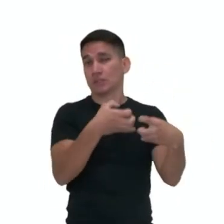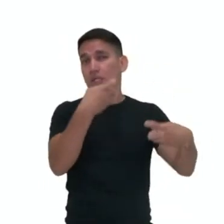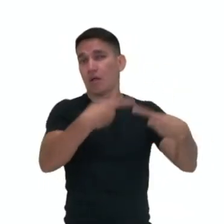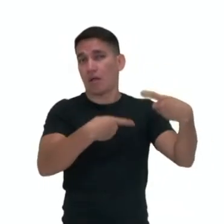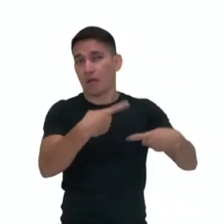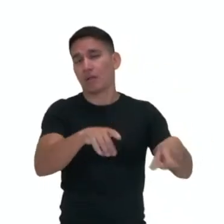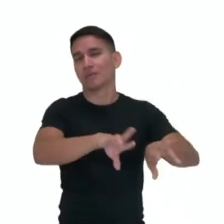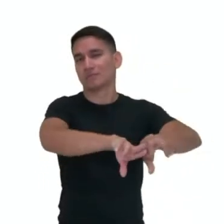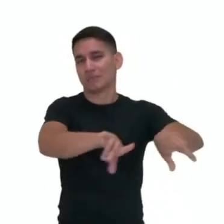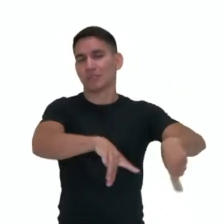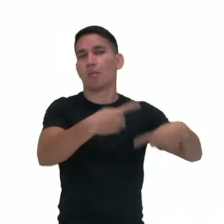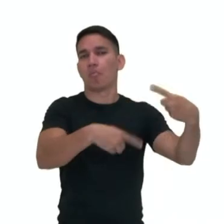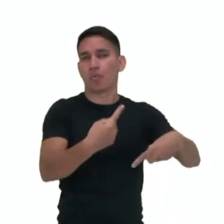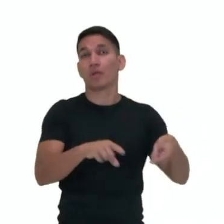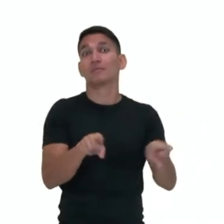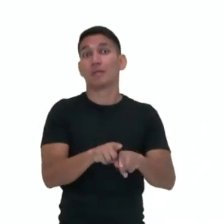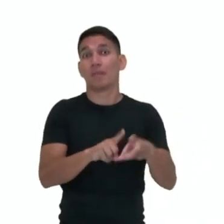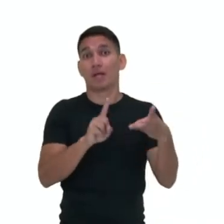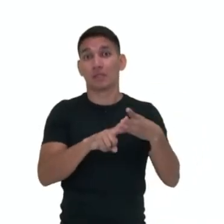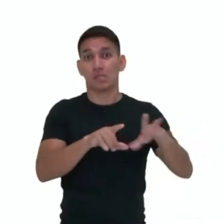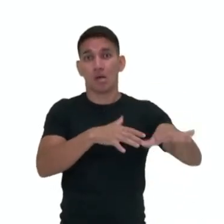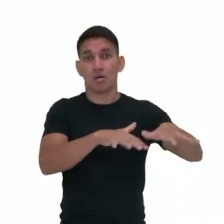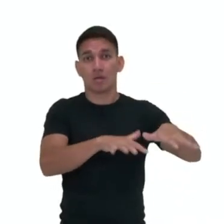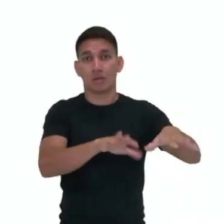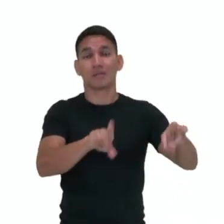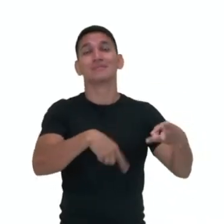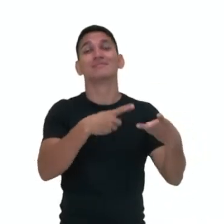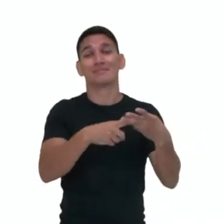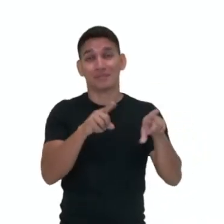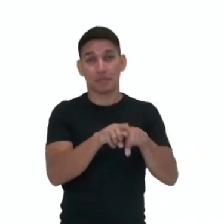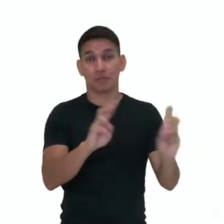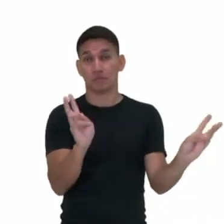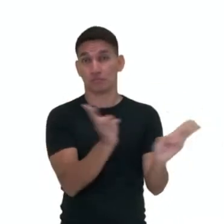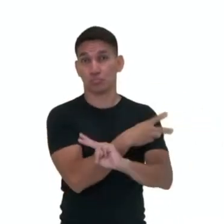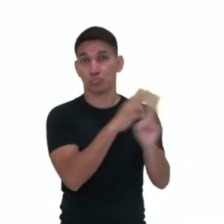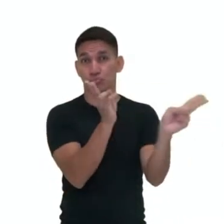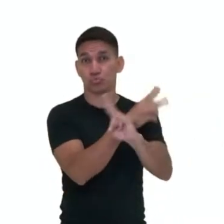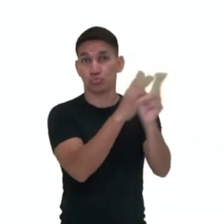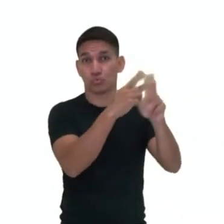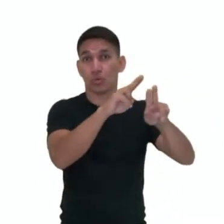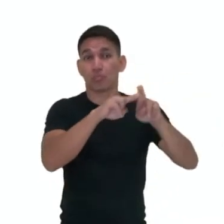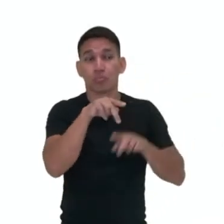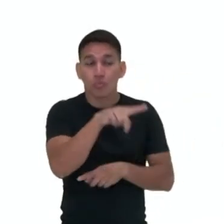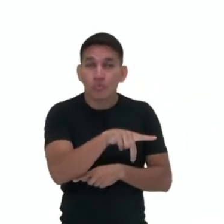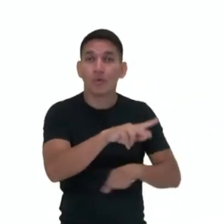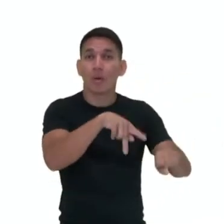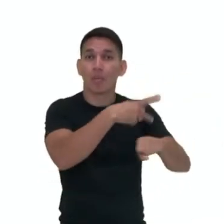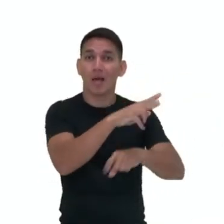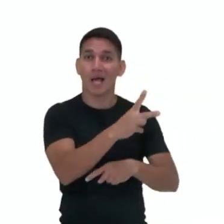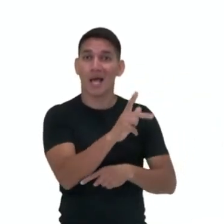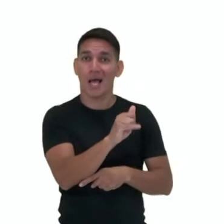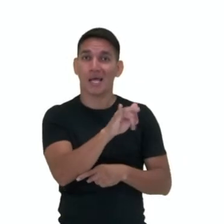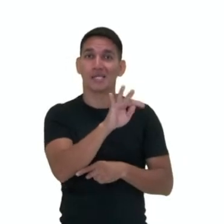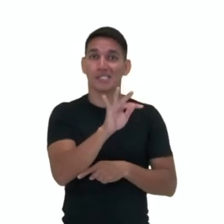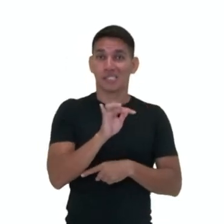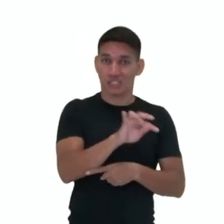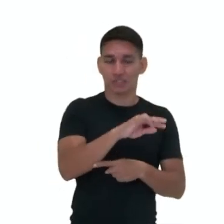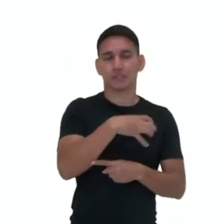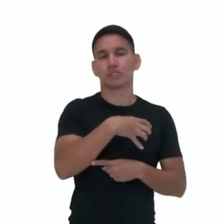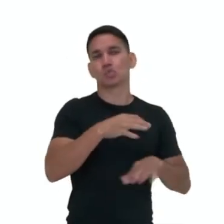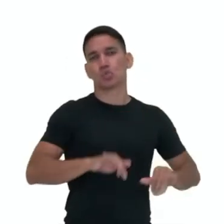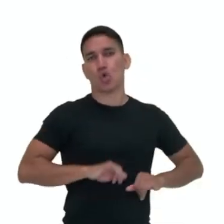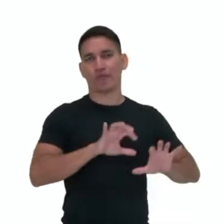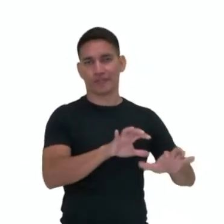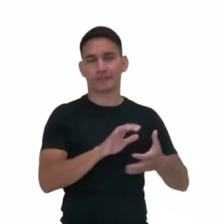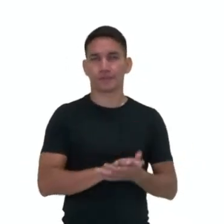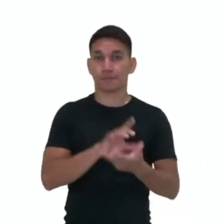até terremotos que tem naquele país e furacões também, né? O Haiti sofre muito com essas condições. Venezuelanos